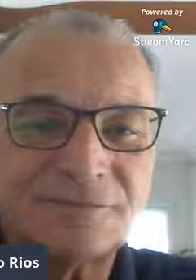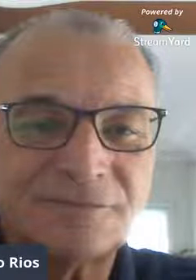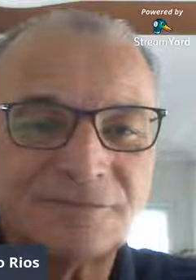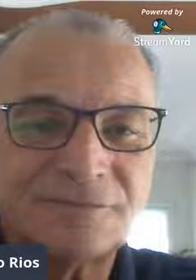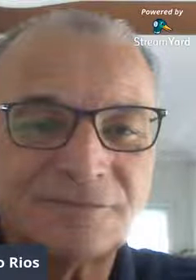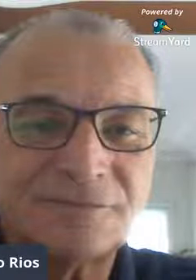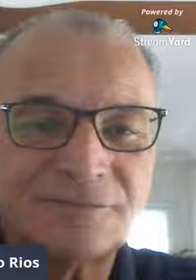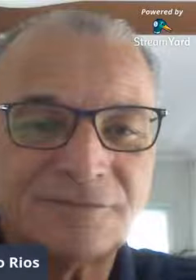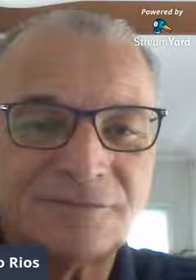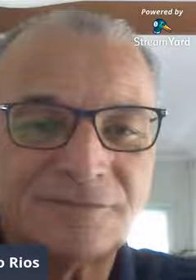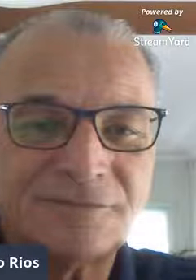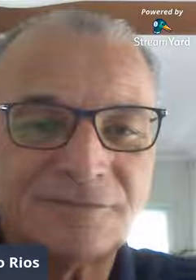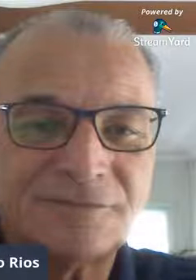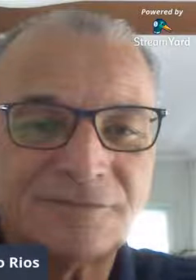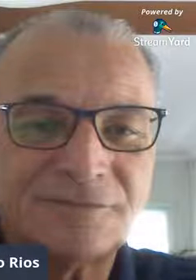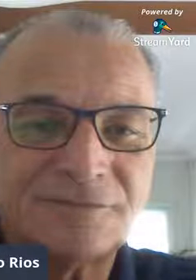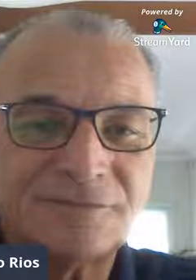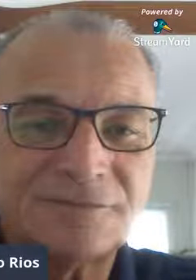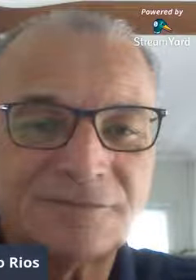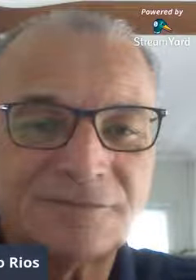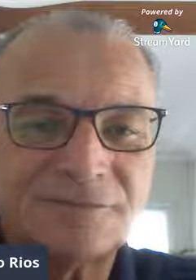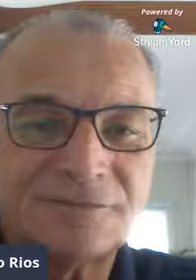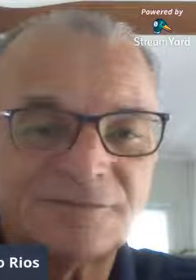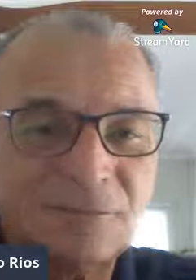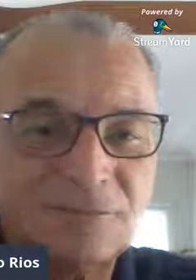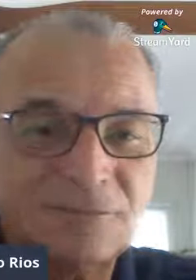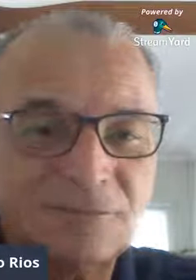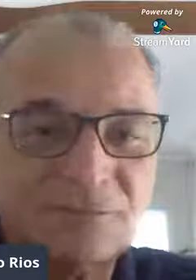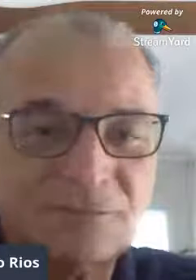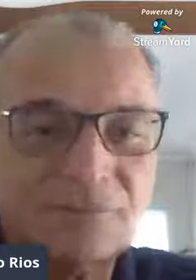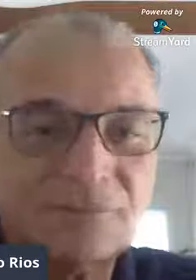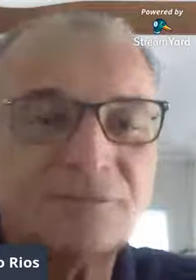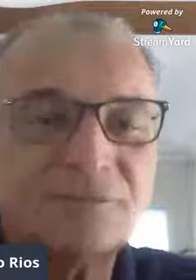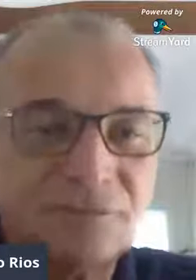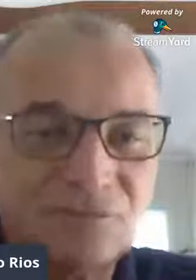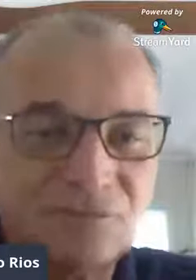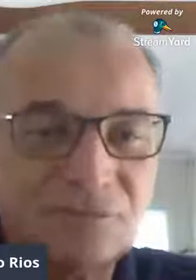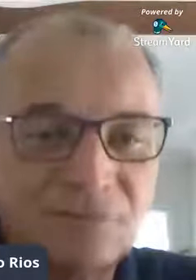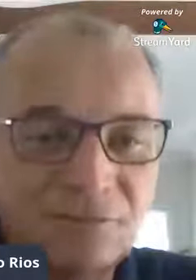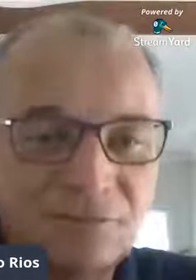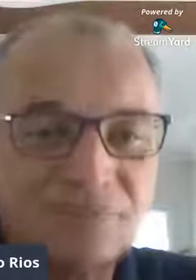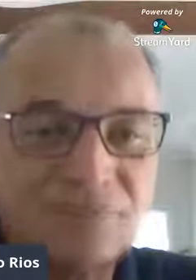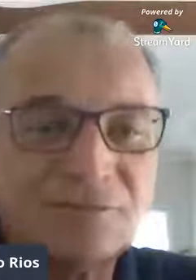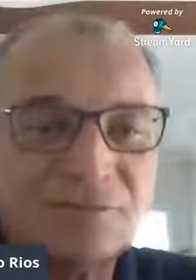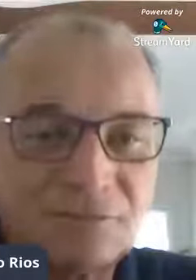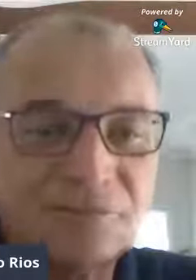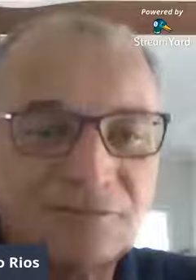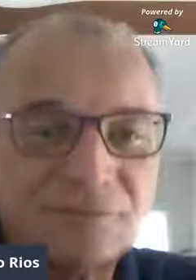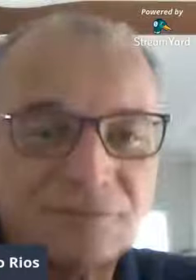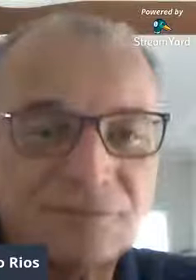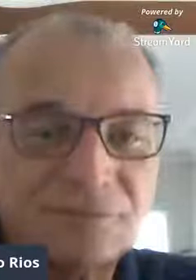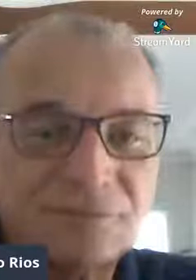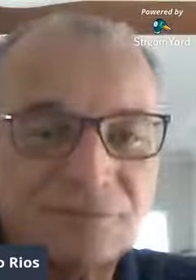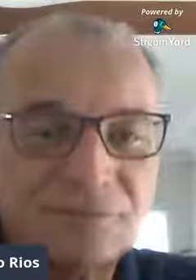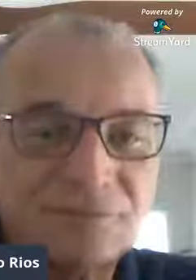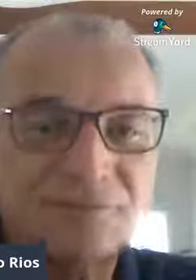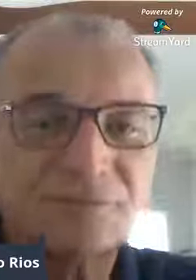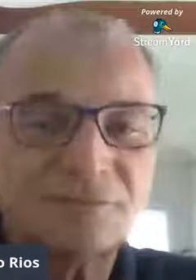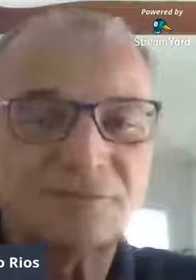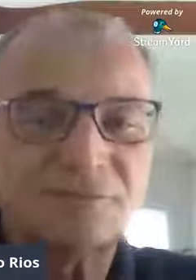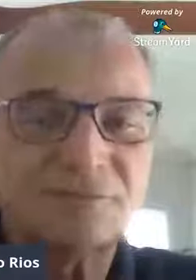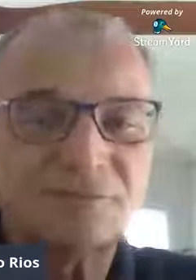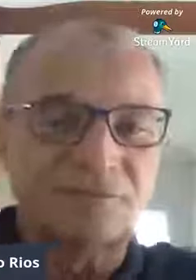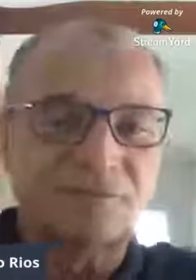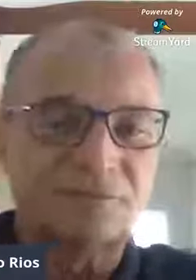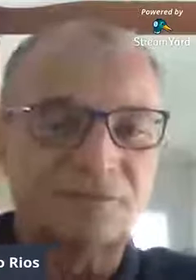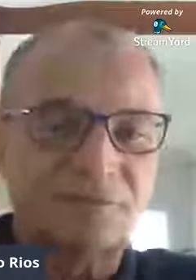história, por não terem loteado o cargo, né, e terem chamado alguém com